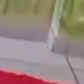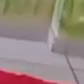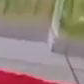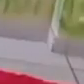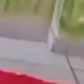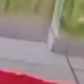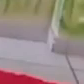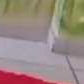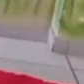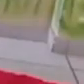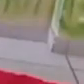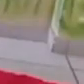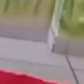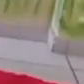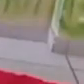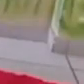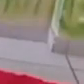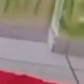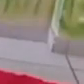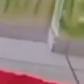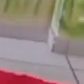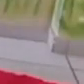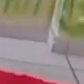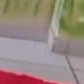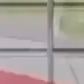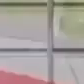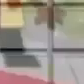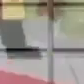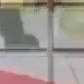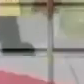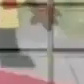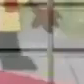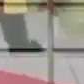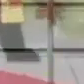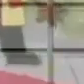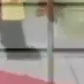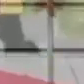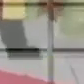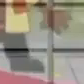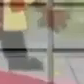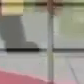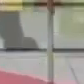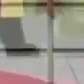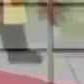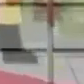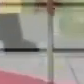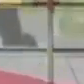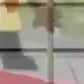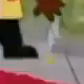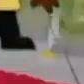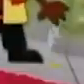o boi não tinha morrido, não fazia mais sentido o velho Chico na prisão